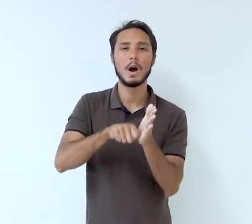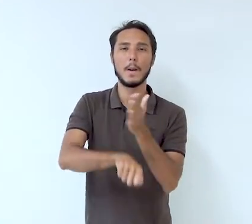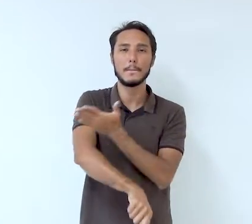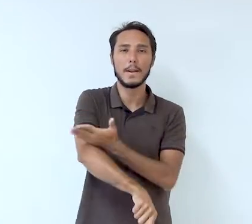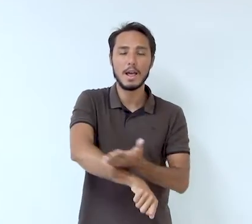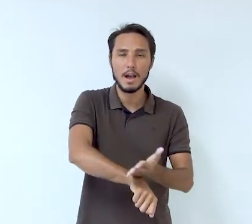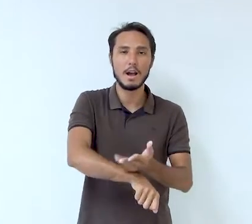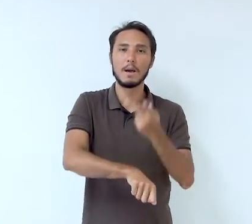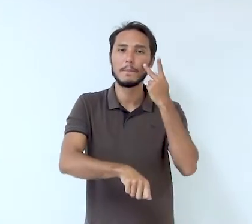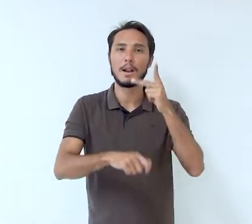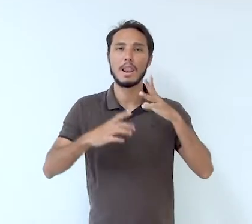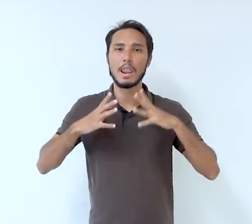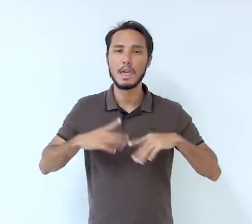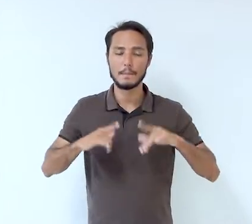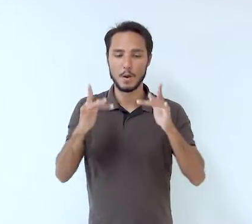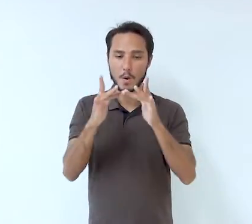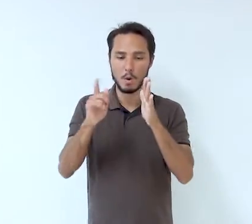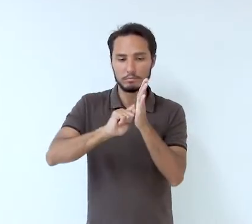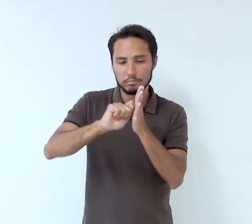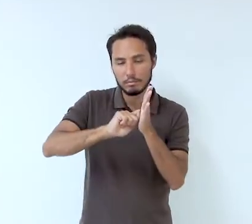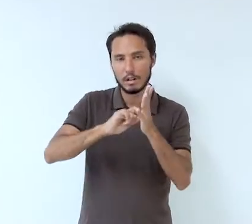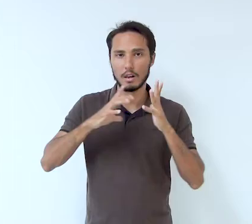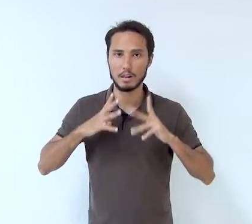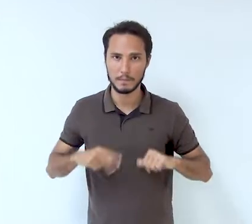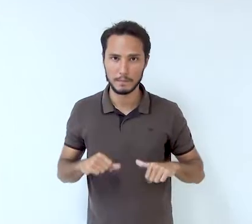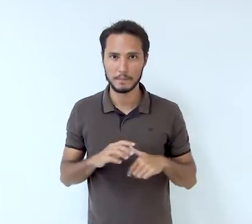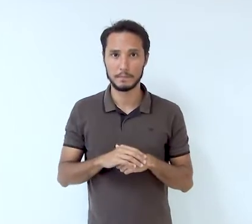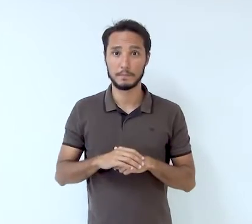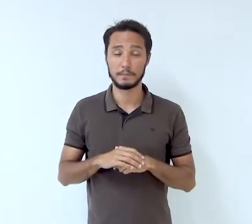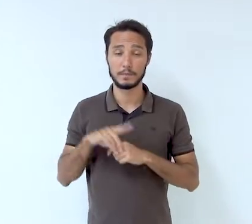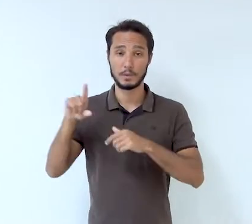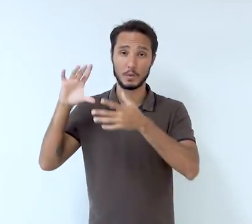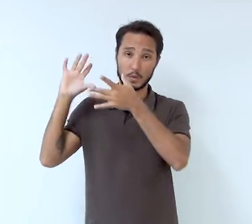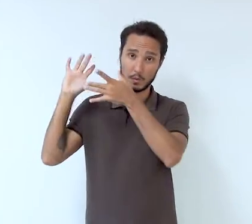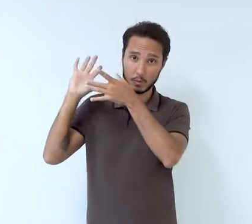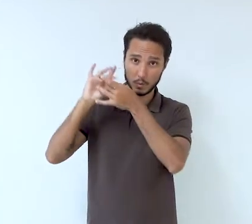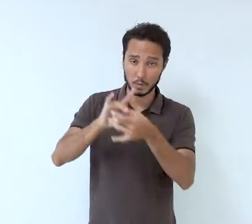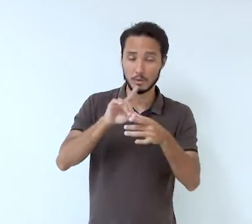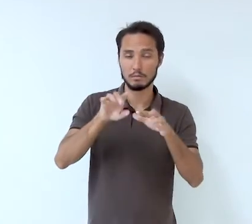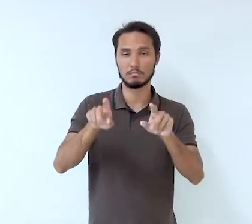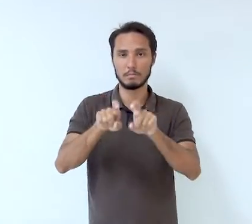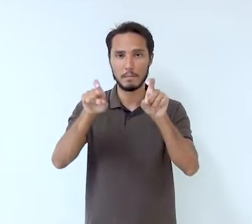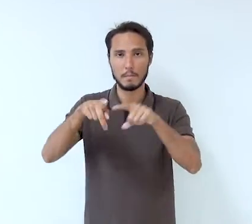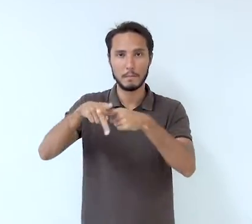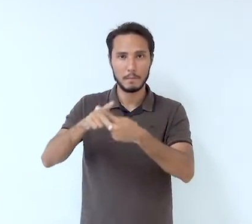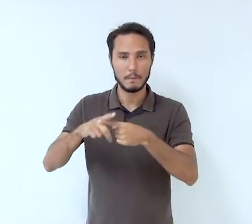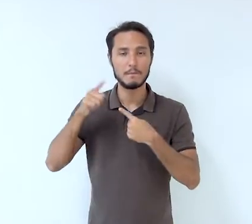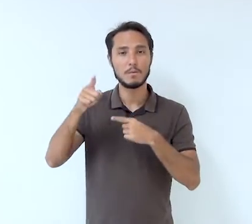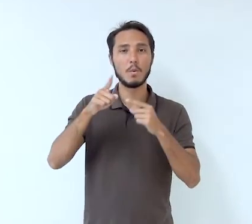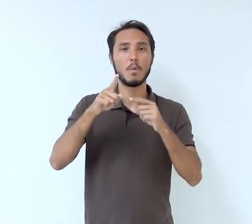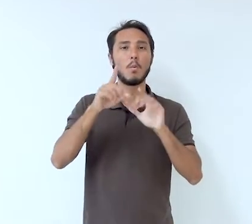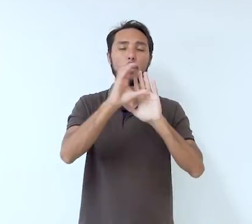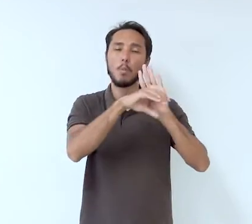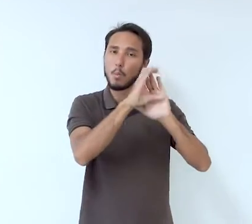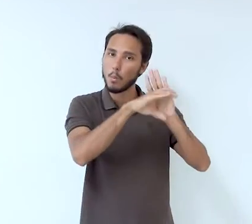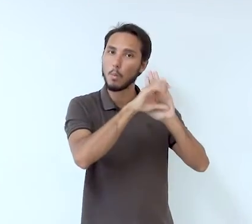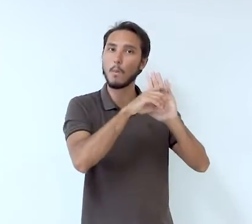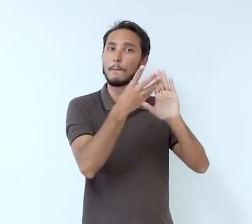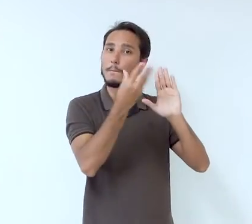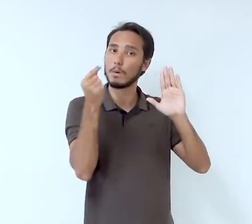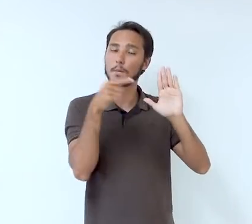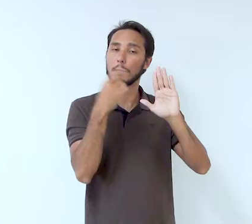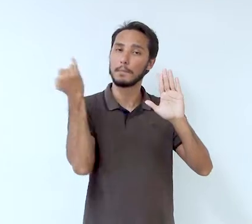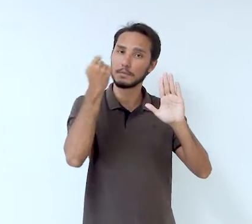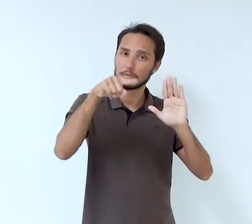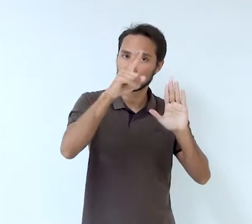branca que serve para limpar os contatos. No contexto de montagem e manutenção de computadores, um conceito que é